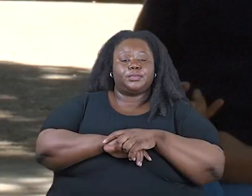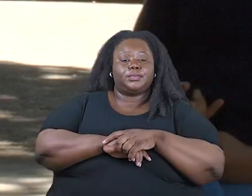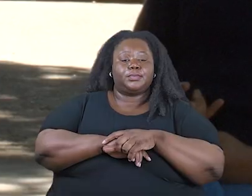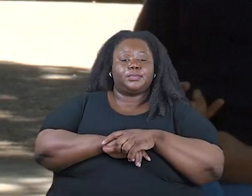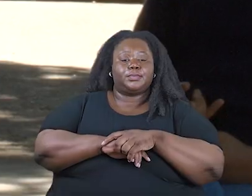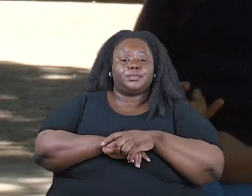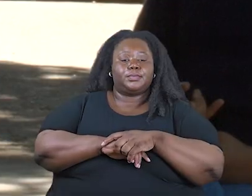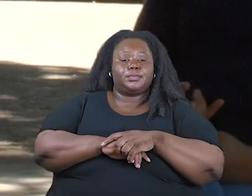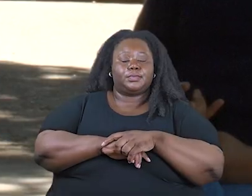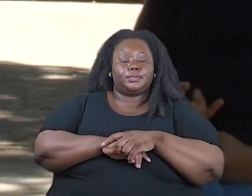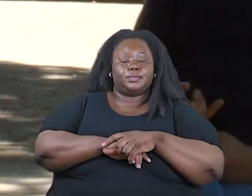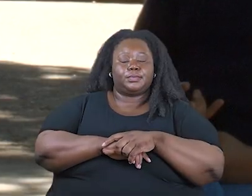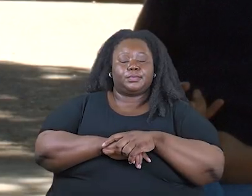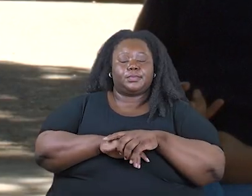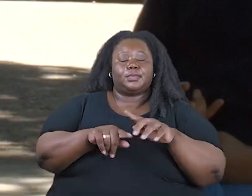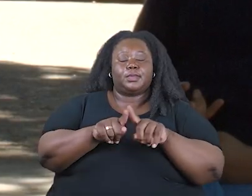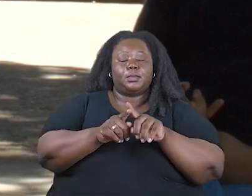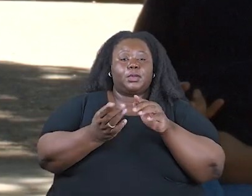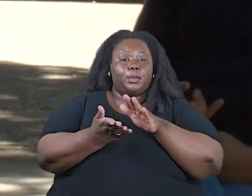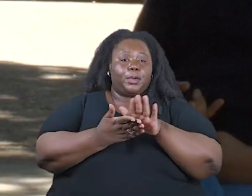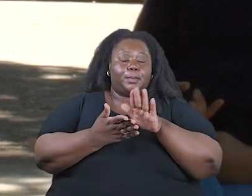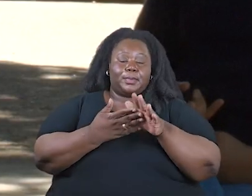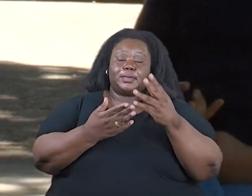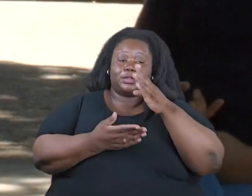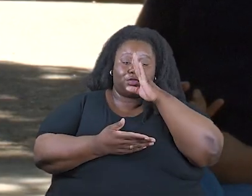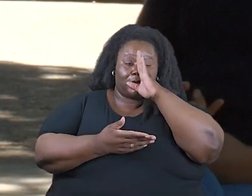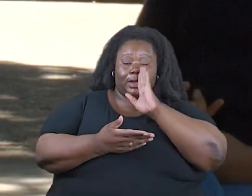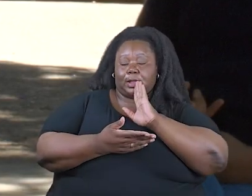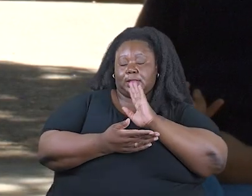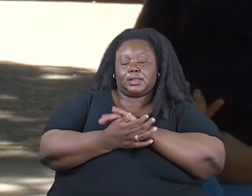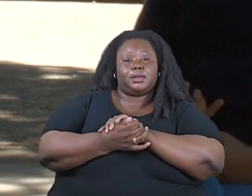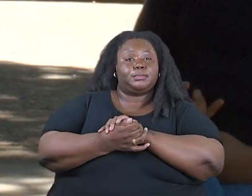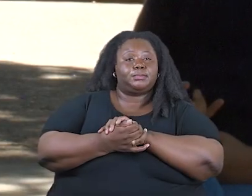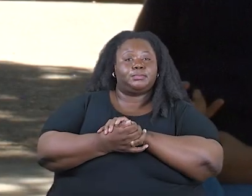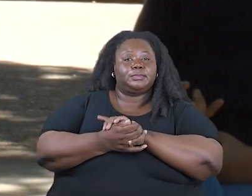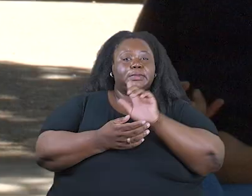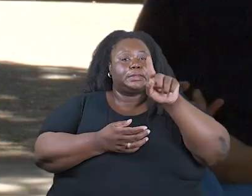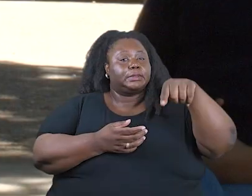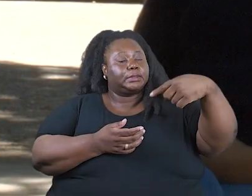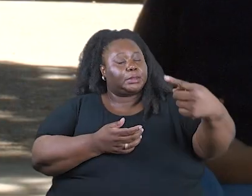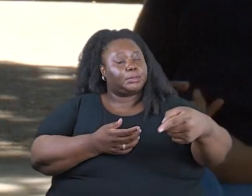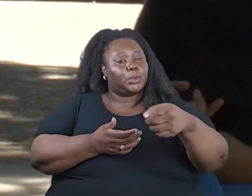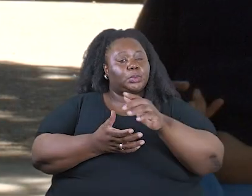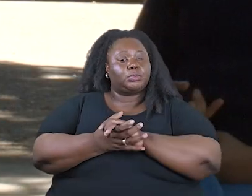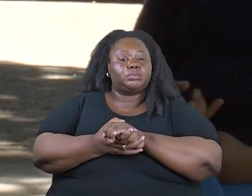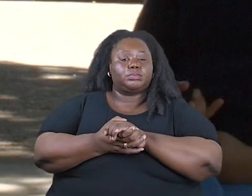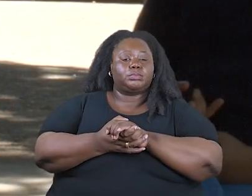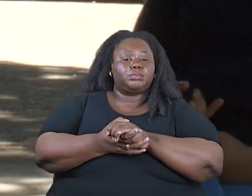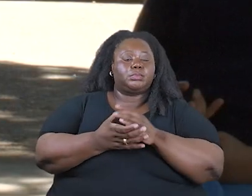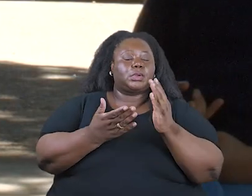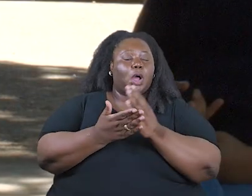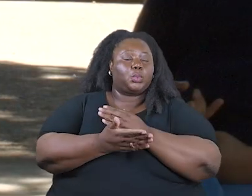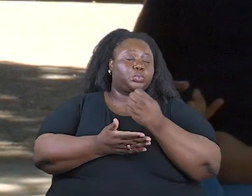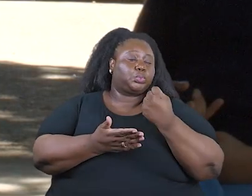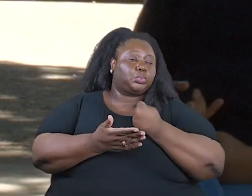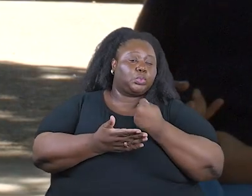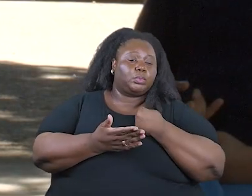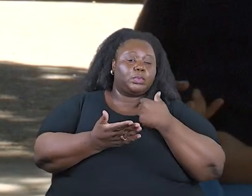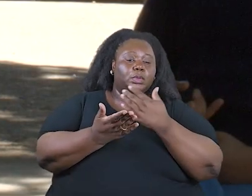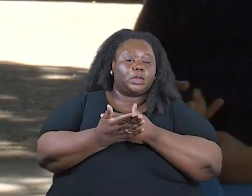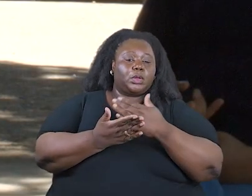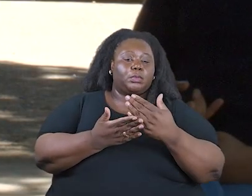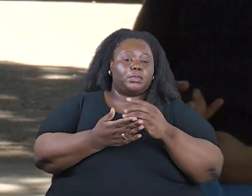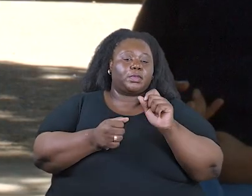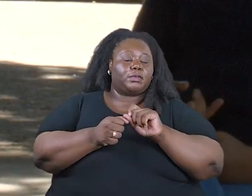a partir de uma publicação com distribuição gratuita. E depois de alguns números, ela